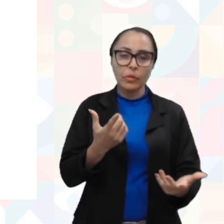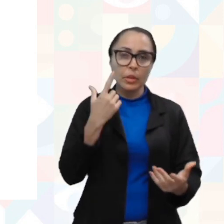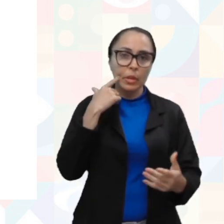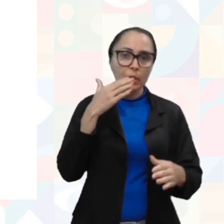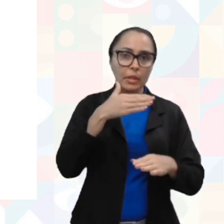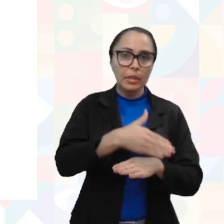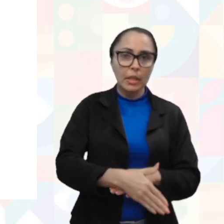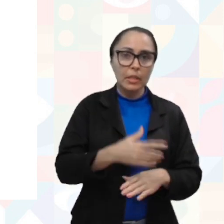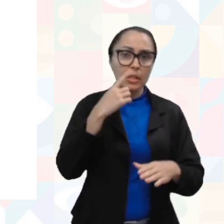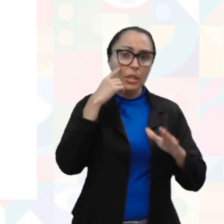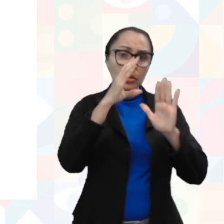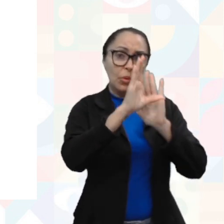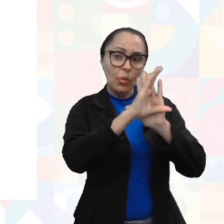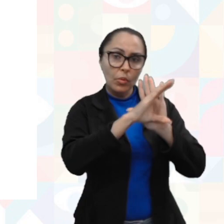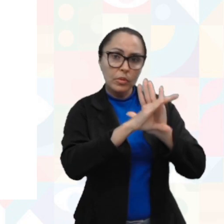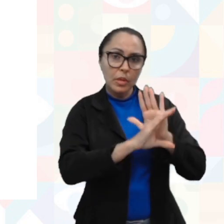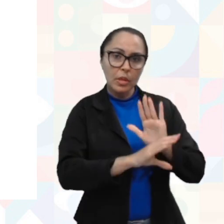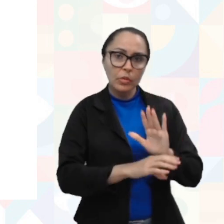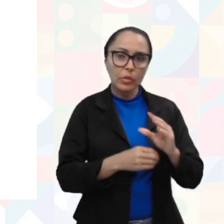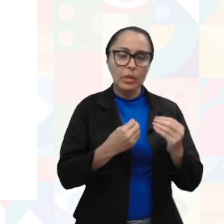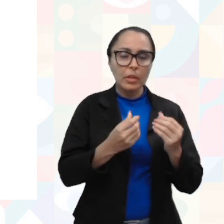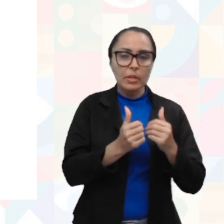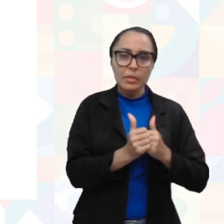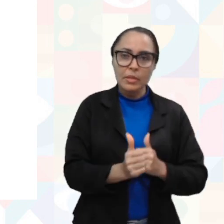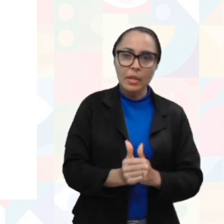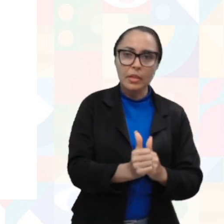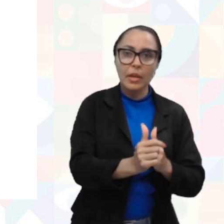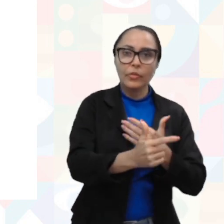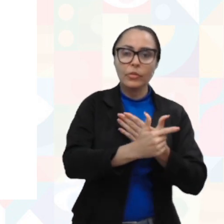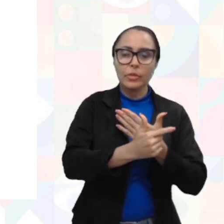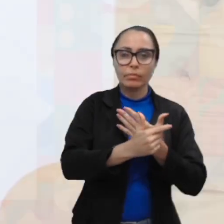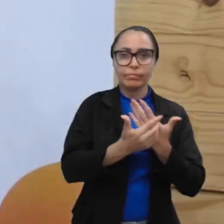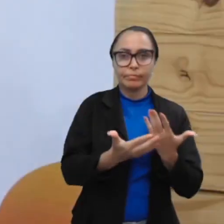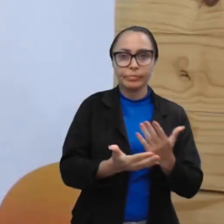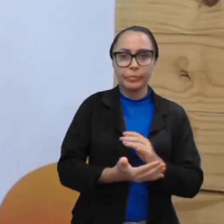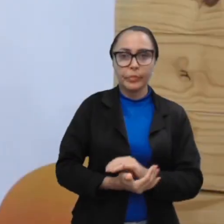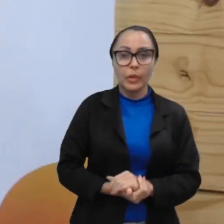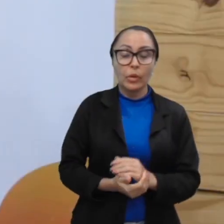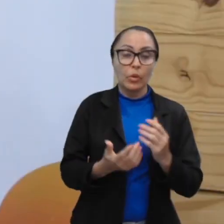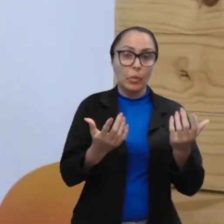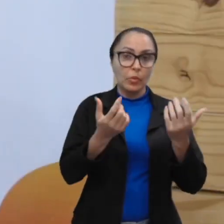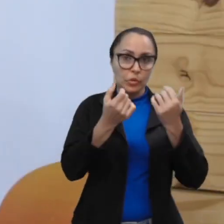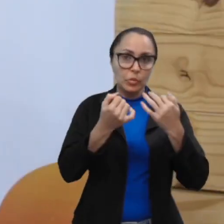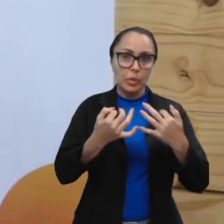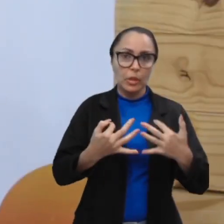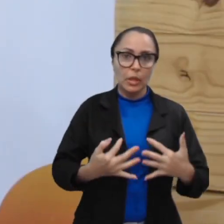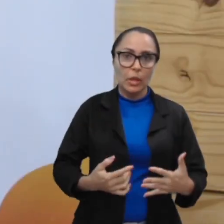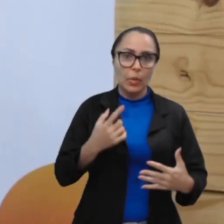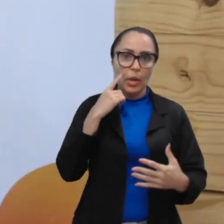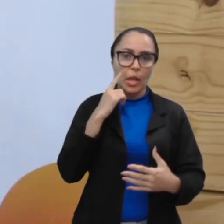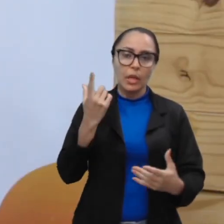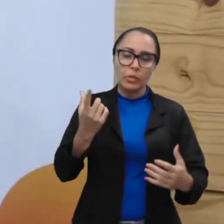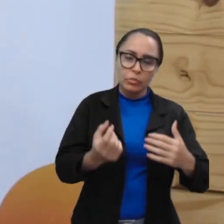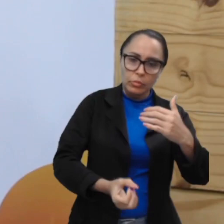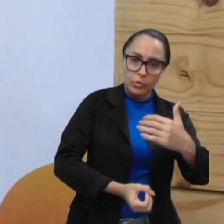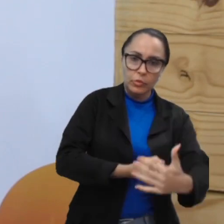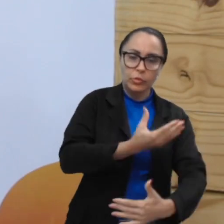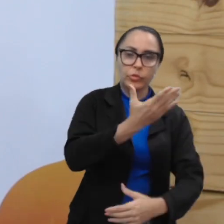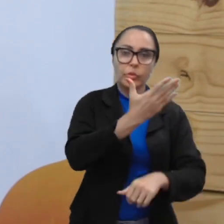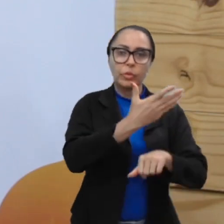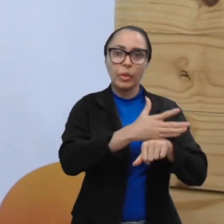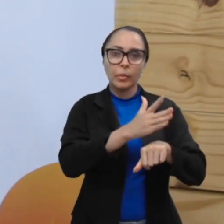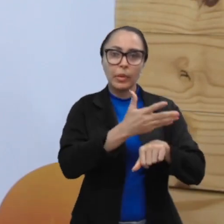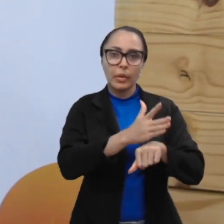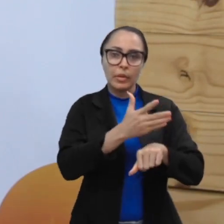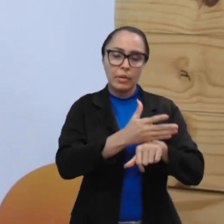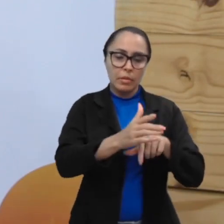desse preceito da forma que deveria seguir a função, né? Como eu digo aqui, ele fundamentou, né, a prática do